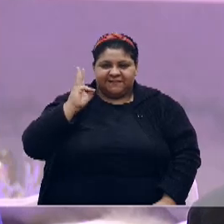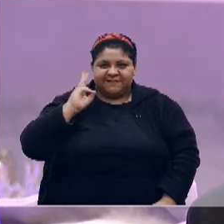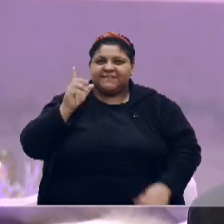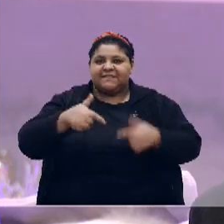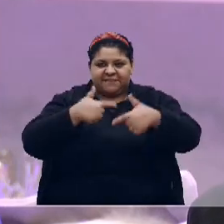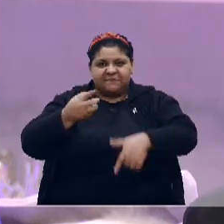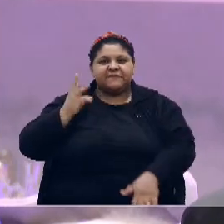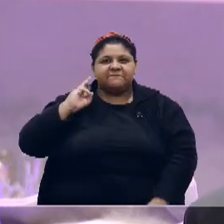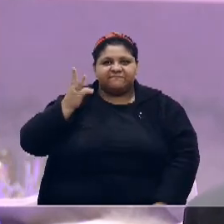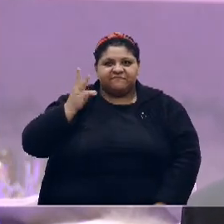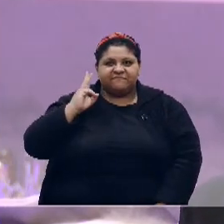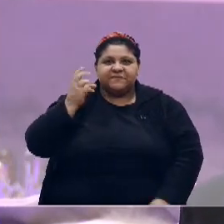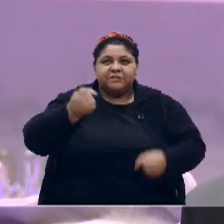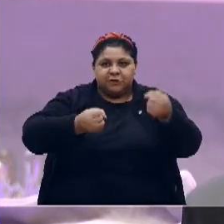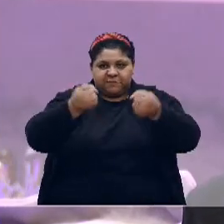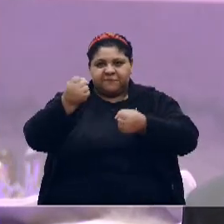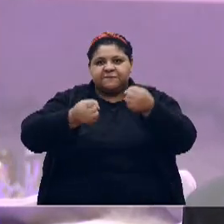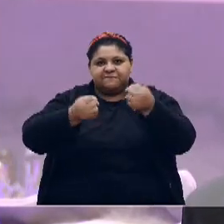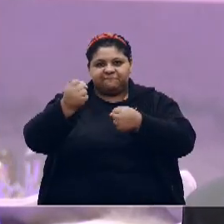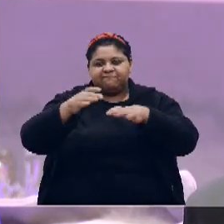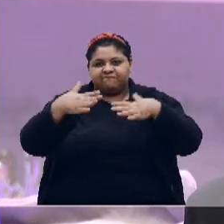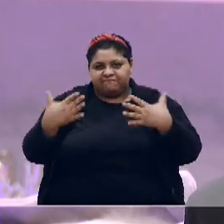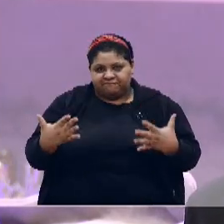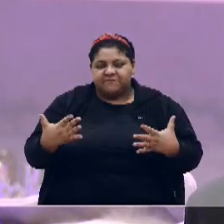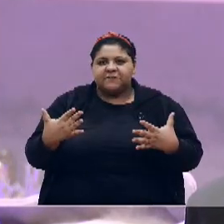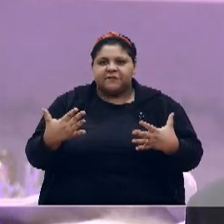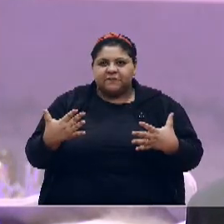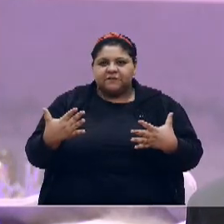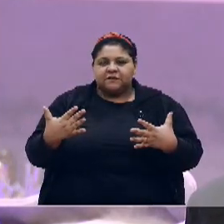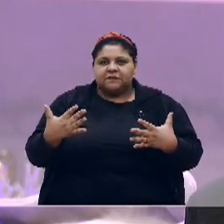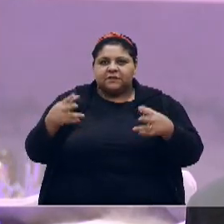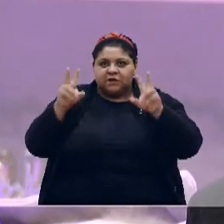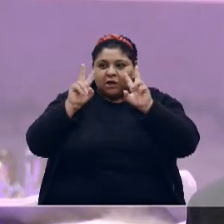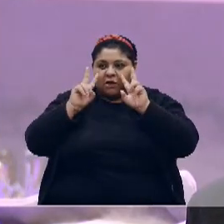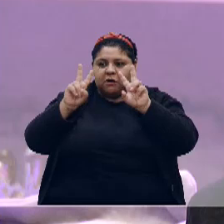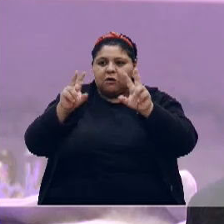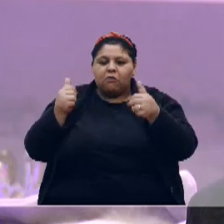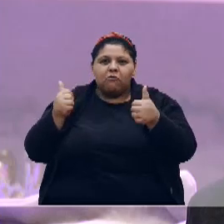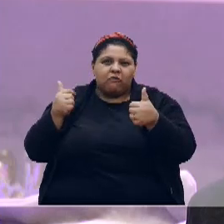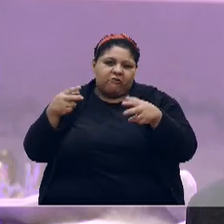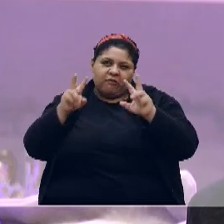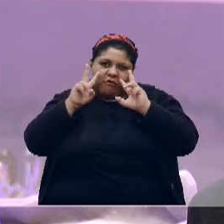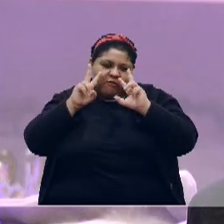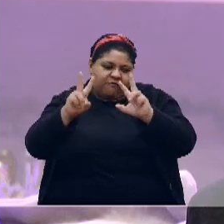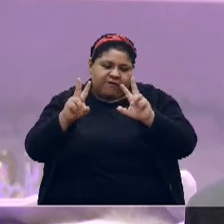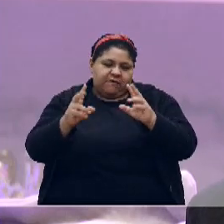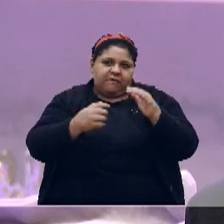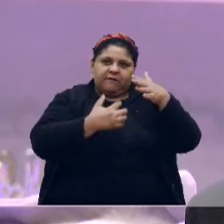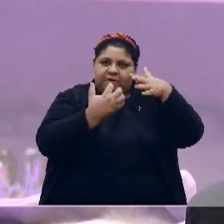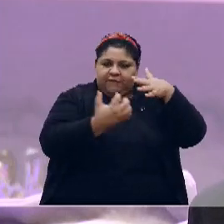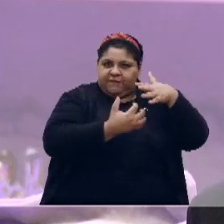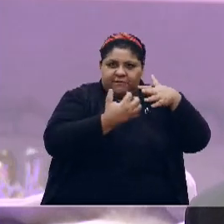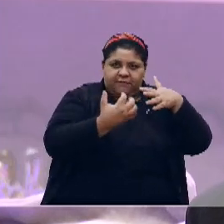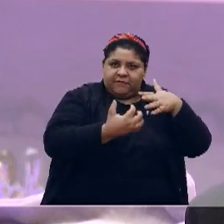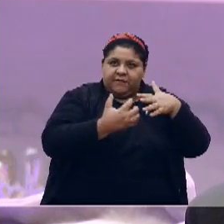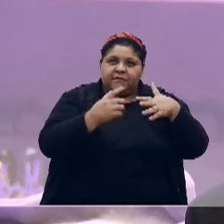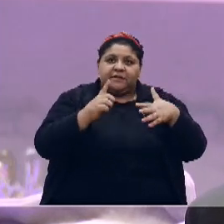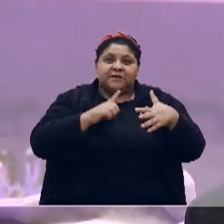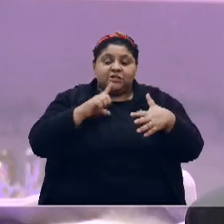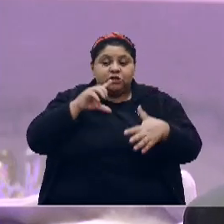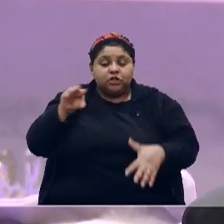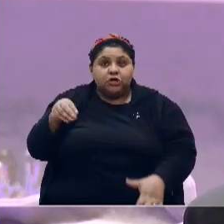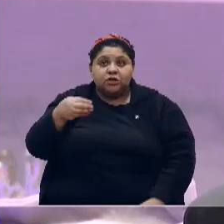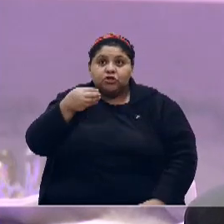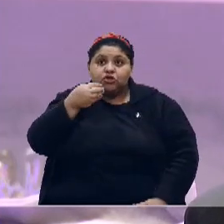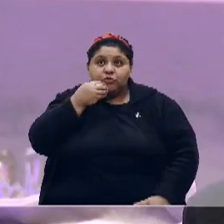na Visat, sou motorista. Então, assim, eu vi através dali, já que a empresa, ela te dá a oportunidade